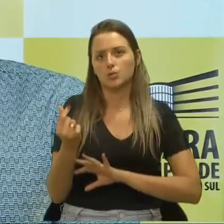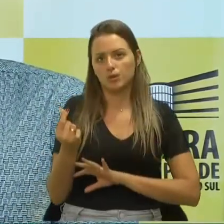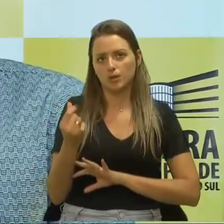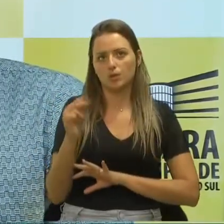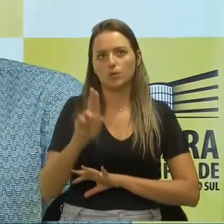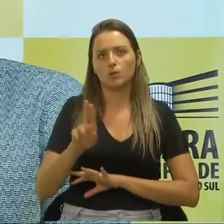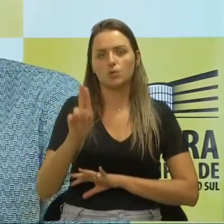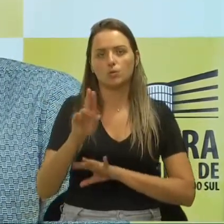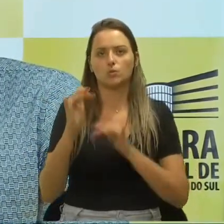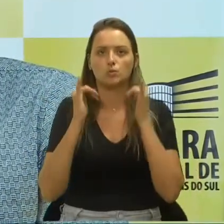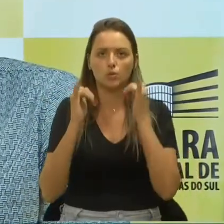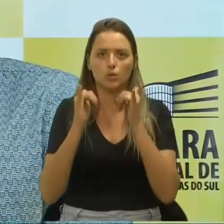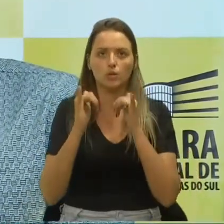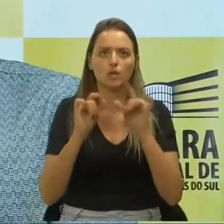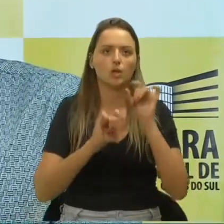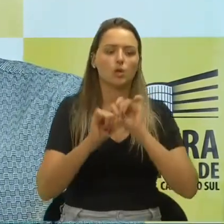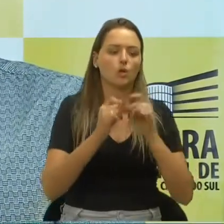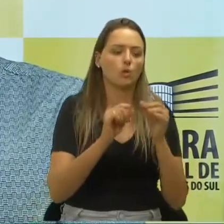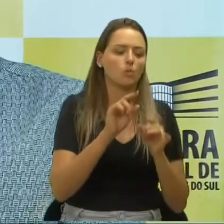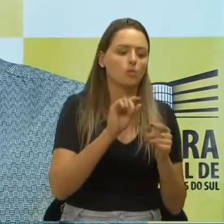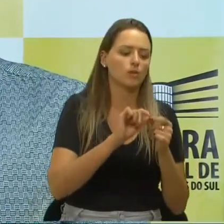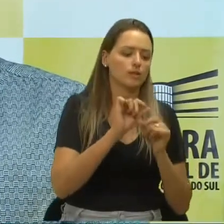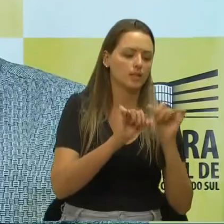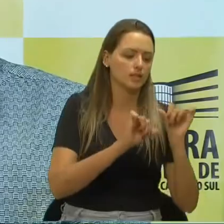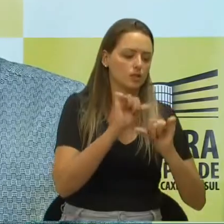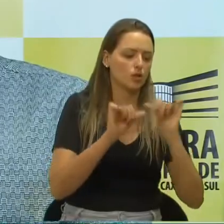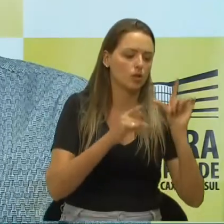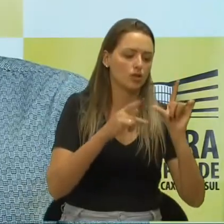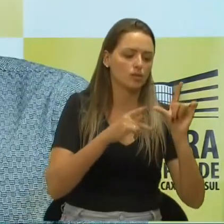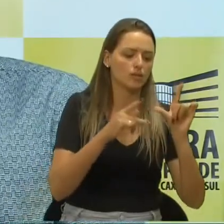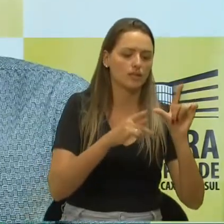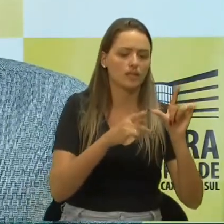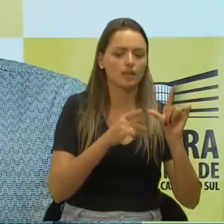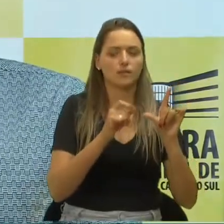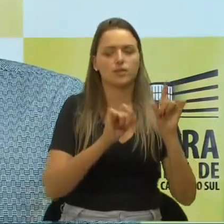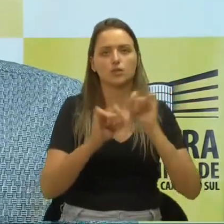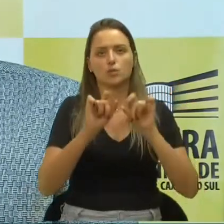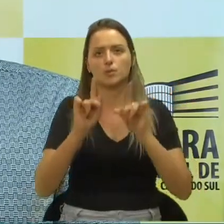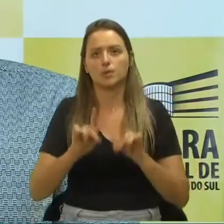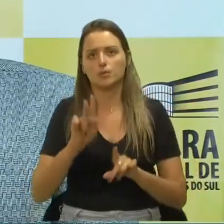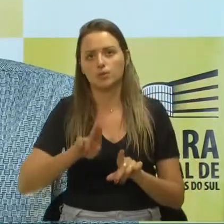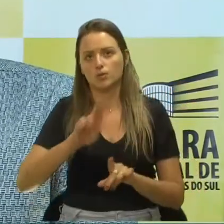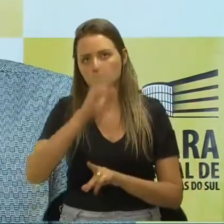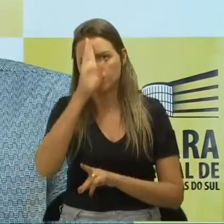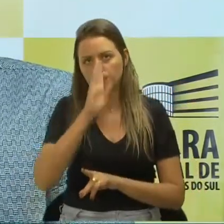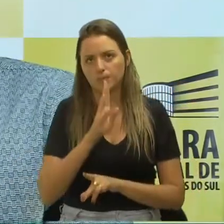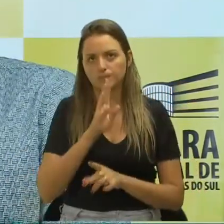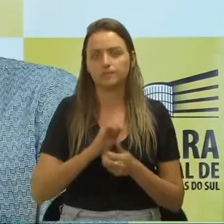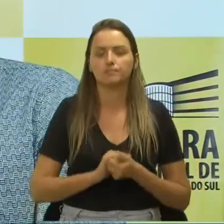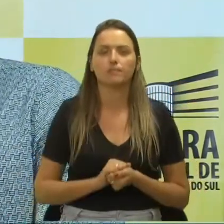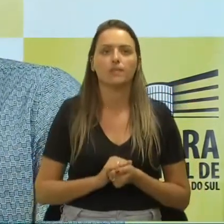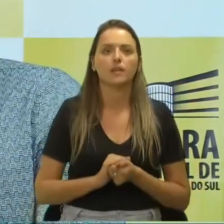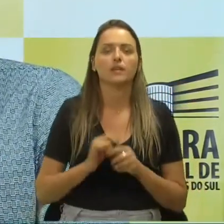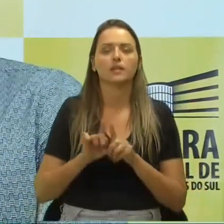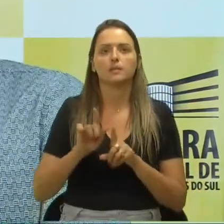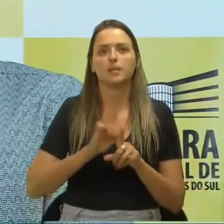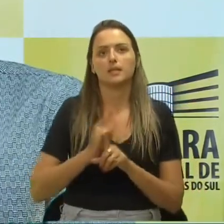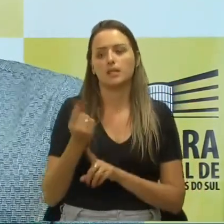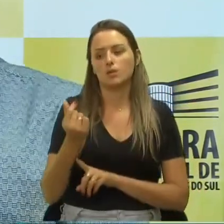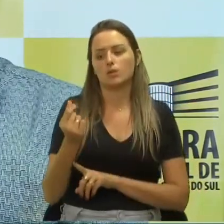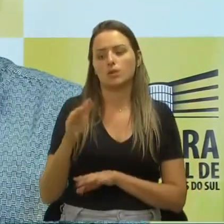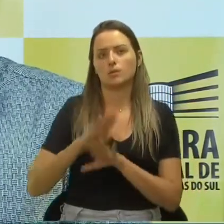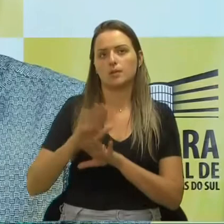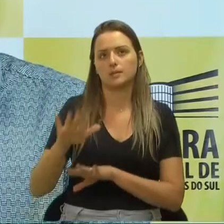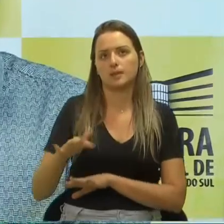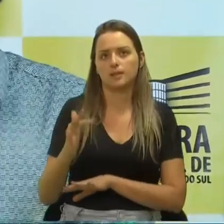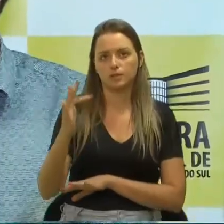o que a gente pode fazer sobre o passe livre, sobre as gratuidades, enfim, destacar o que a gente pode estar fazendo para ter uma tarifa menor aí